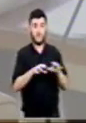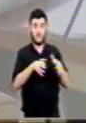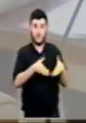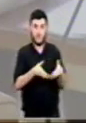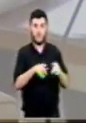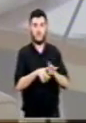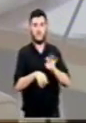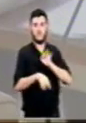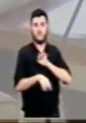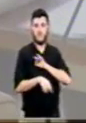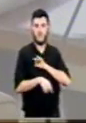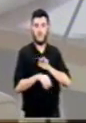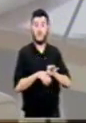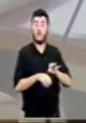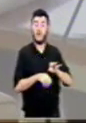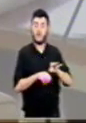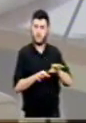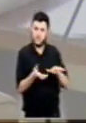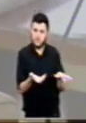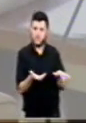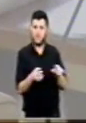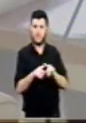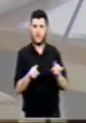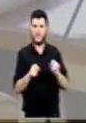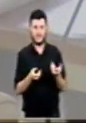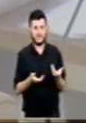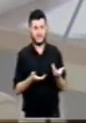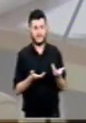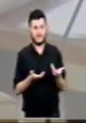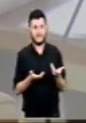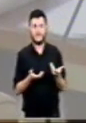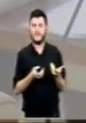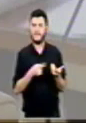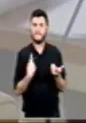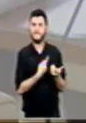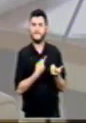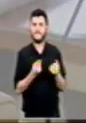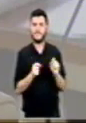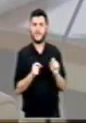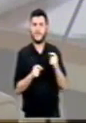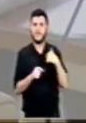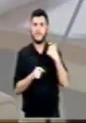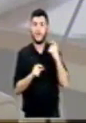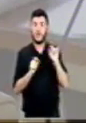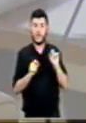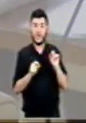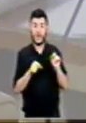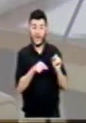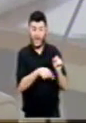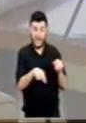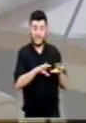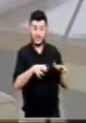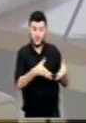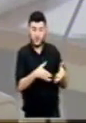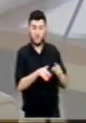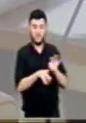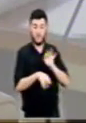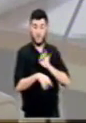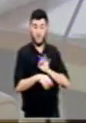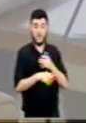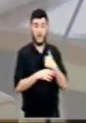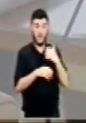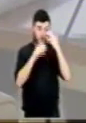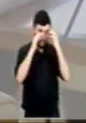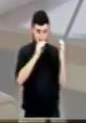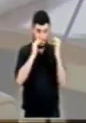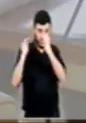legislativos. Não se trata, como se vê, de simples pedido feito por um parlamentar de um serviço da Polícia do